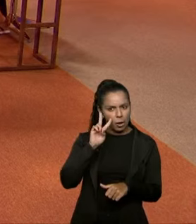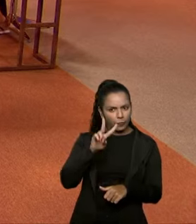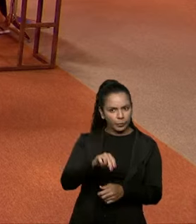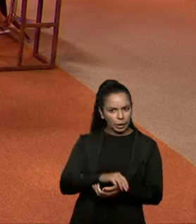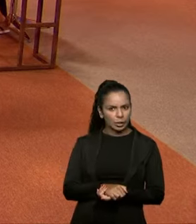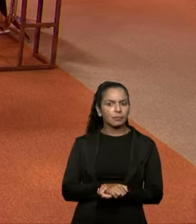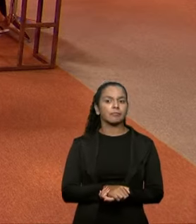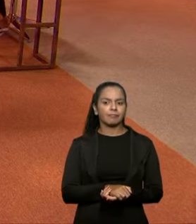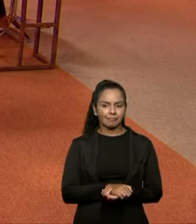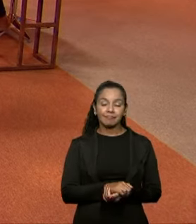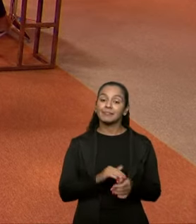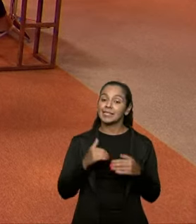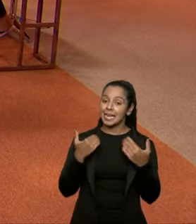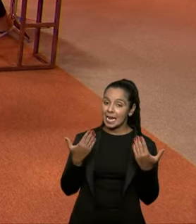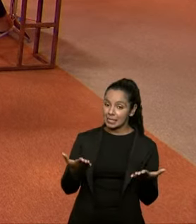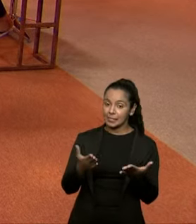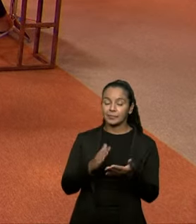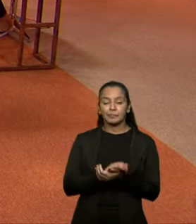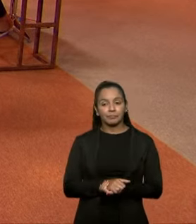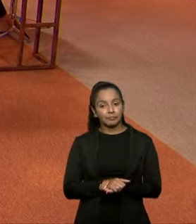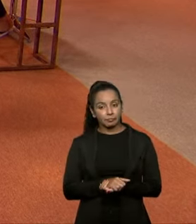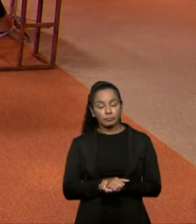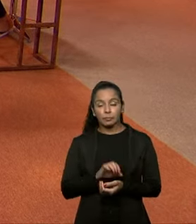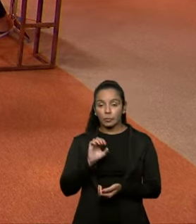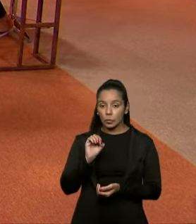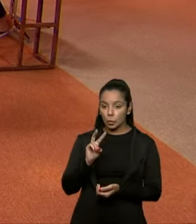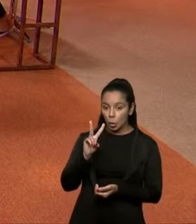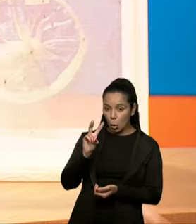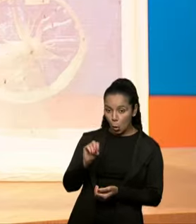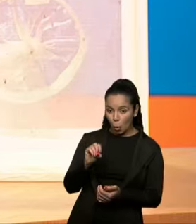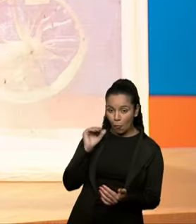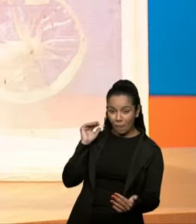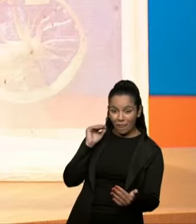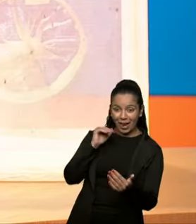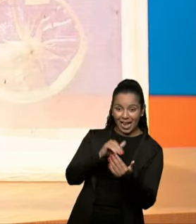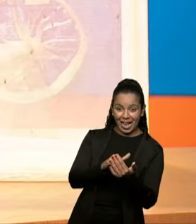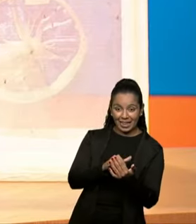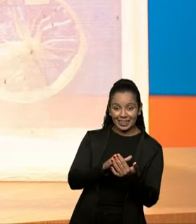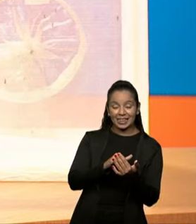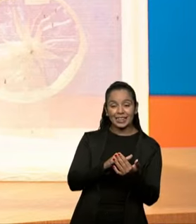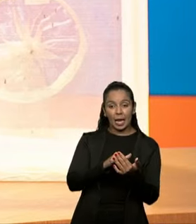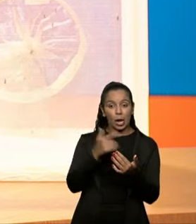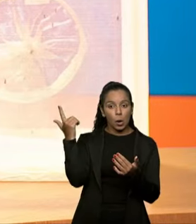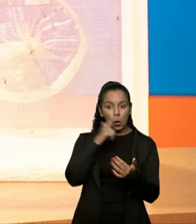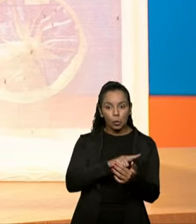gente. E aí, de ovo até adulto, 7 dias.